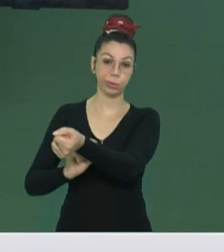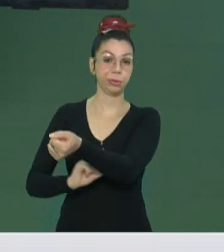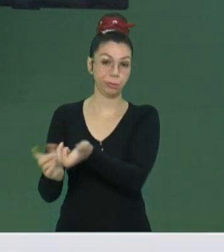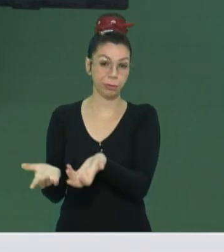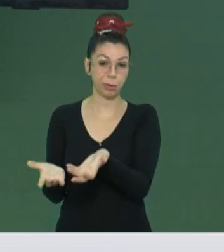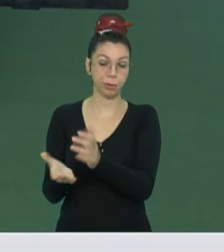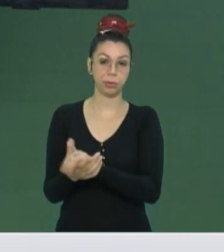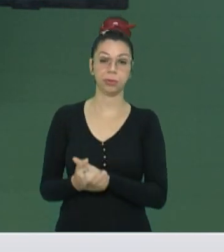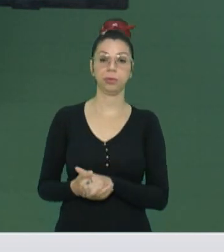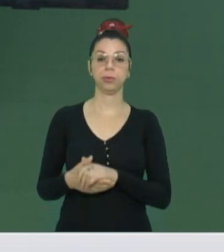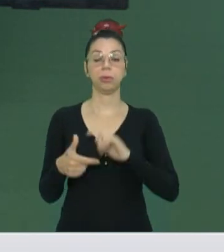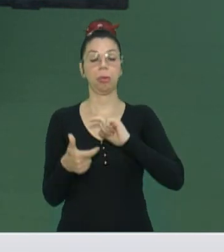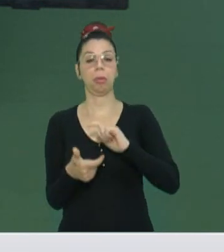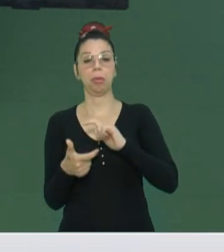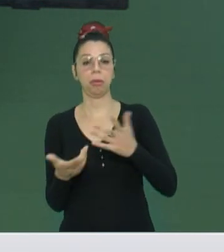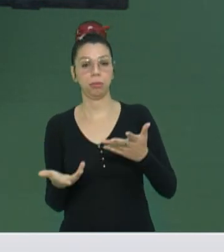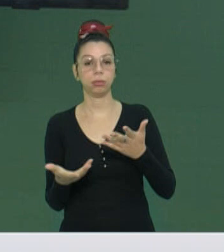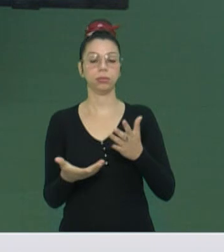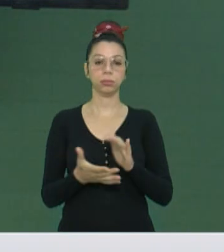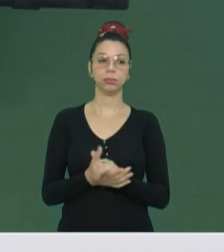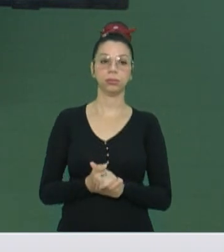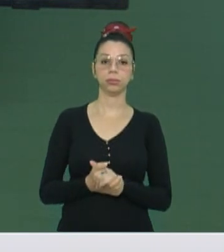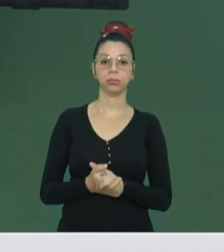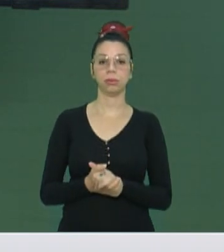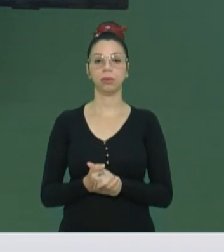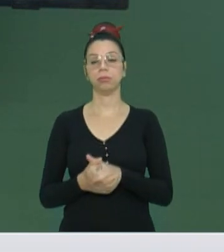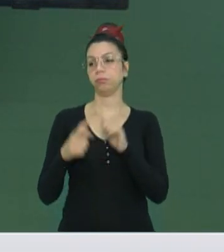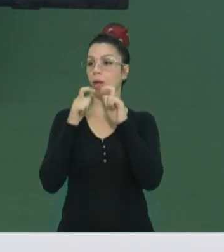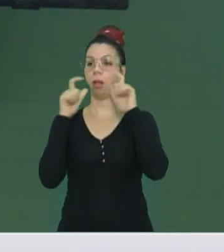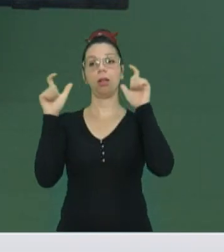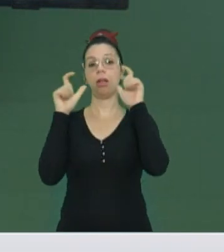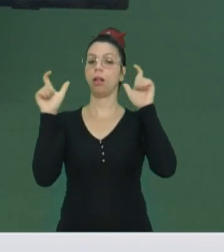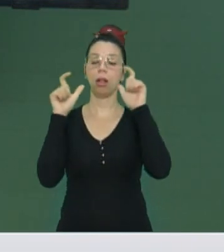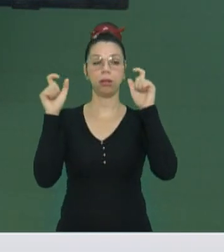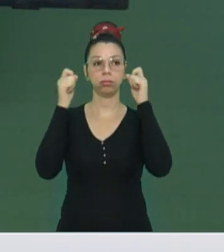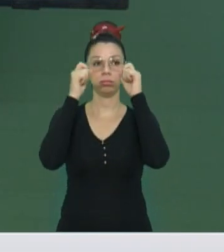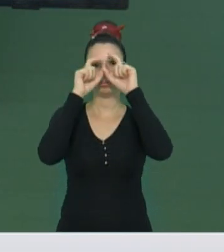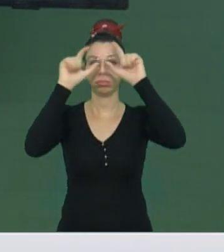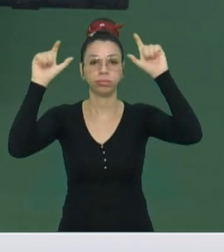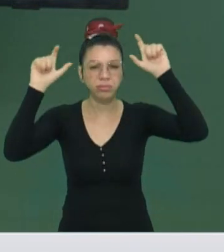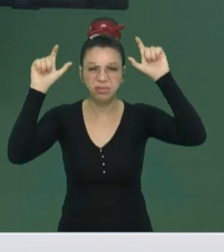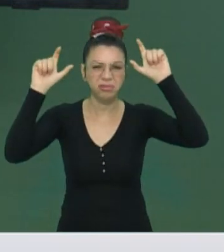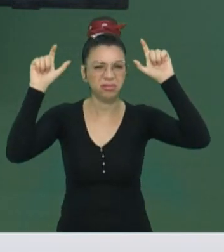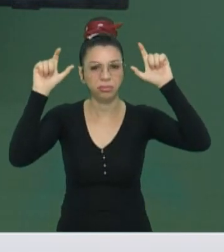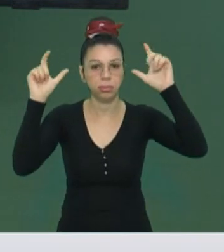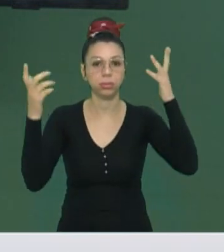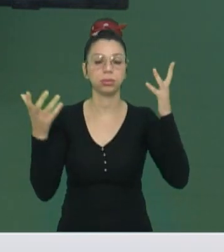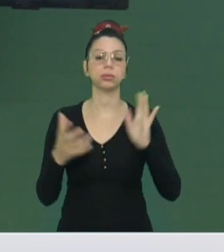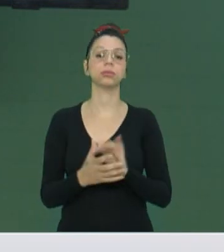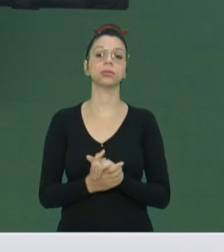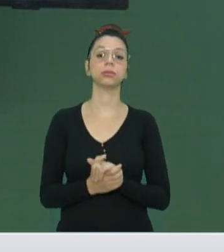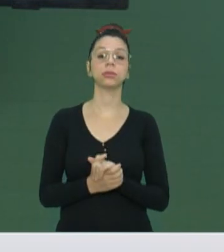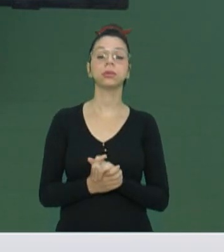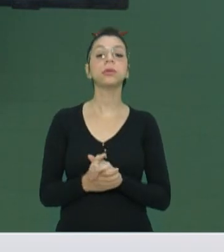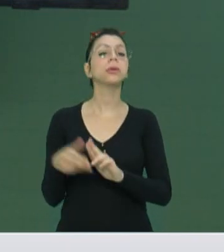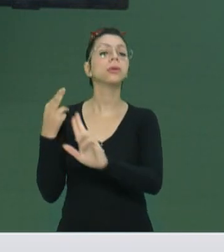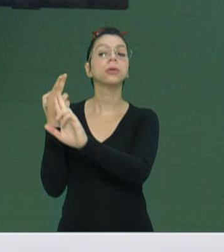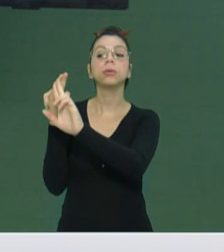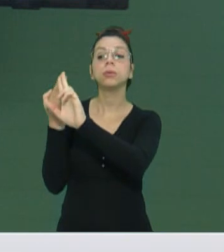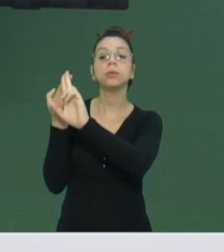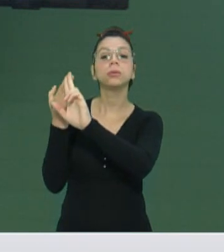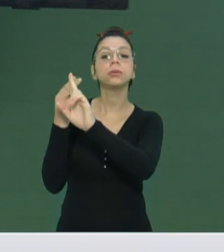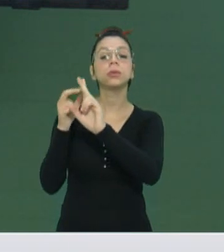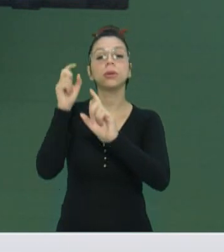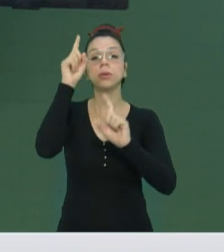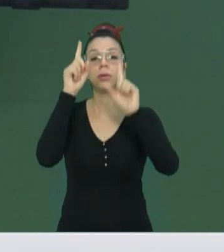está impaciente, né? Tá boca aberta lá, os olhões, né? Muito bem. E ele usa a